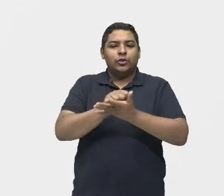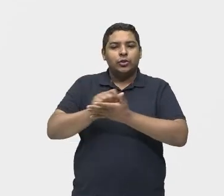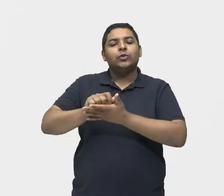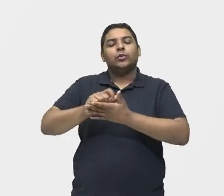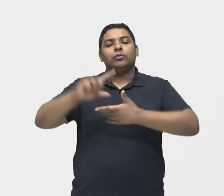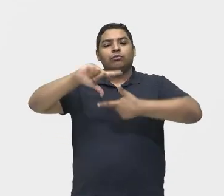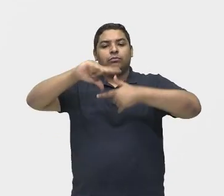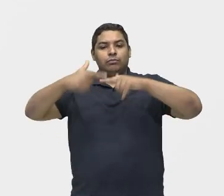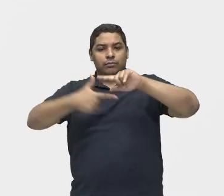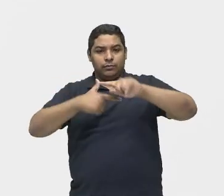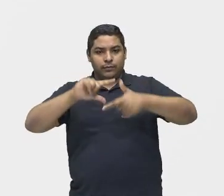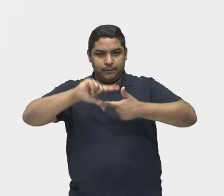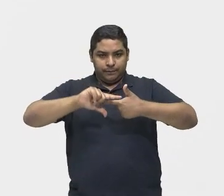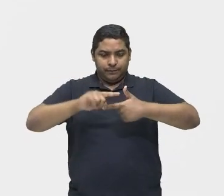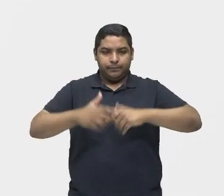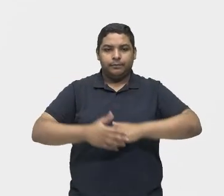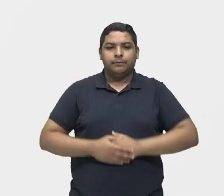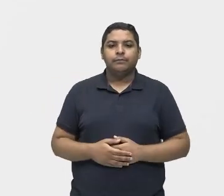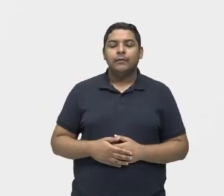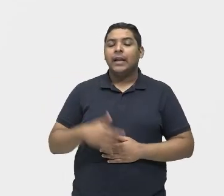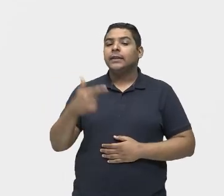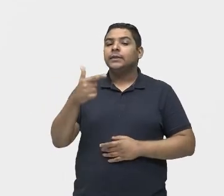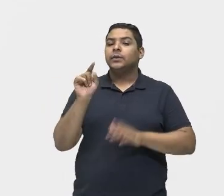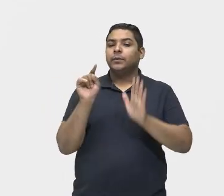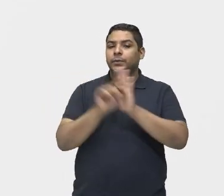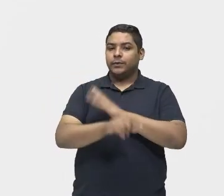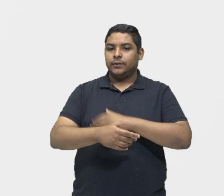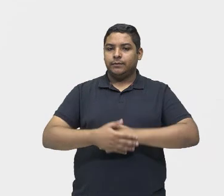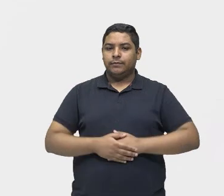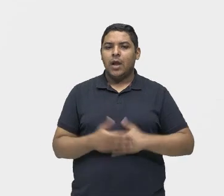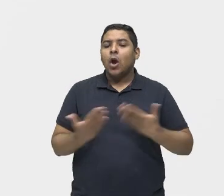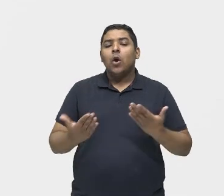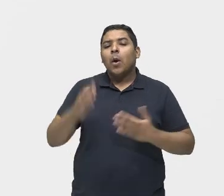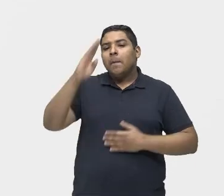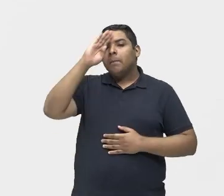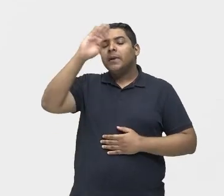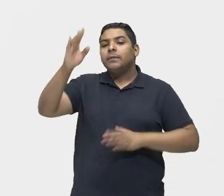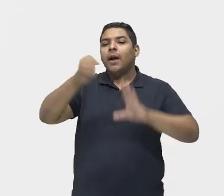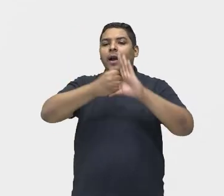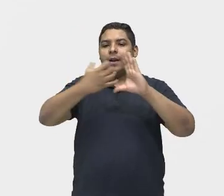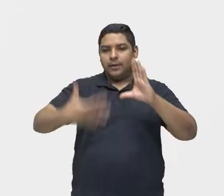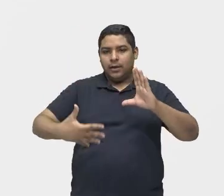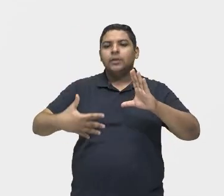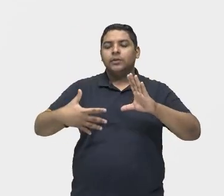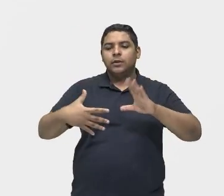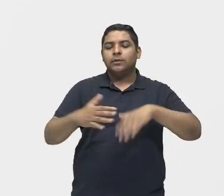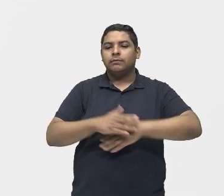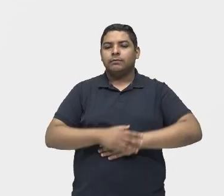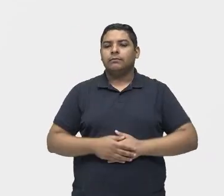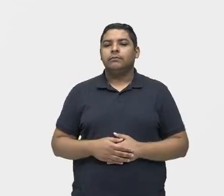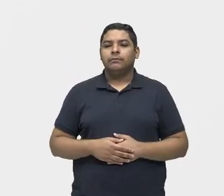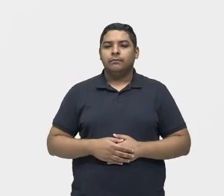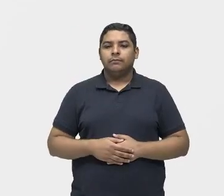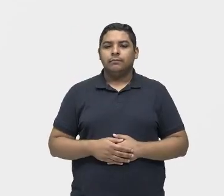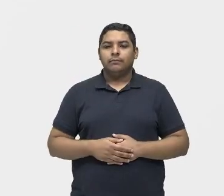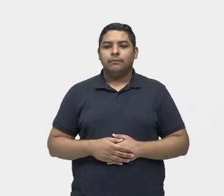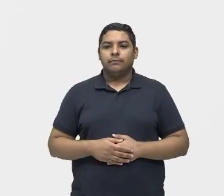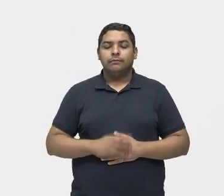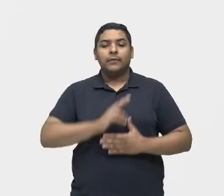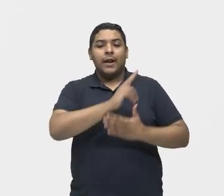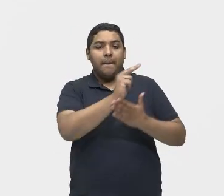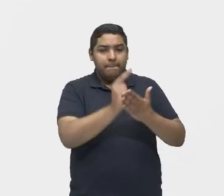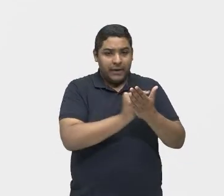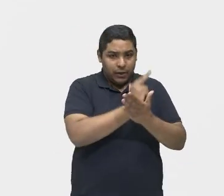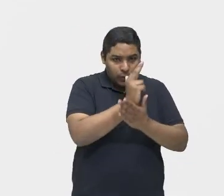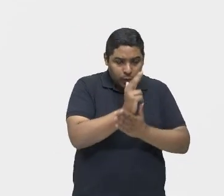nossa questão 2, vamos ver? Diz o seguinte, quais as principais características, né, da